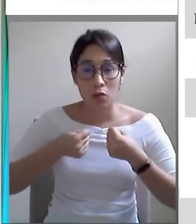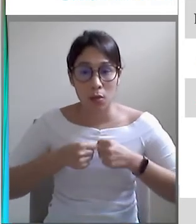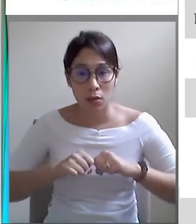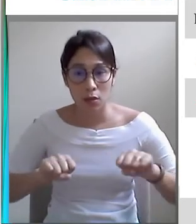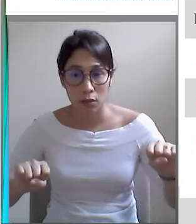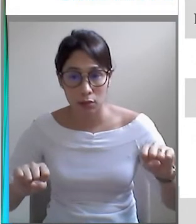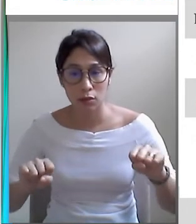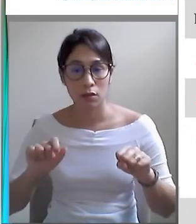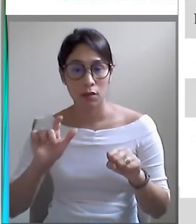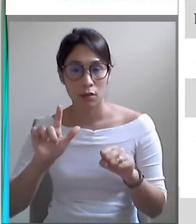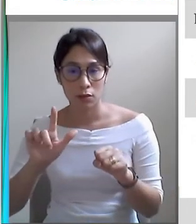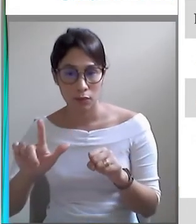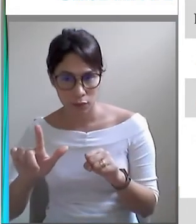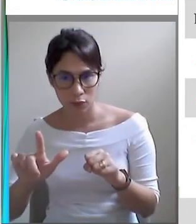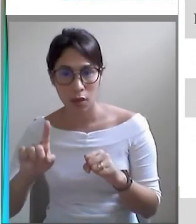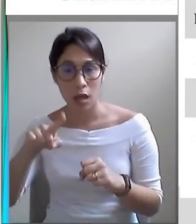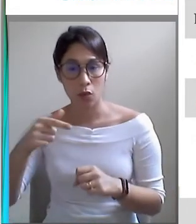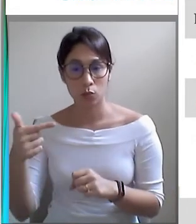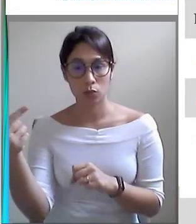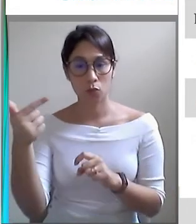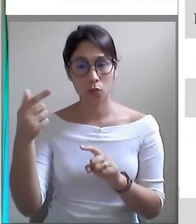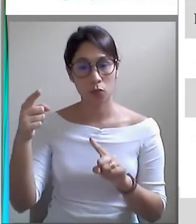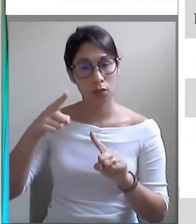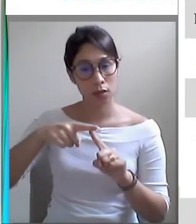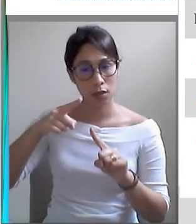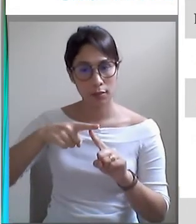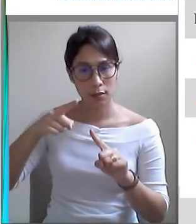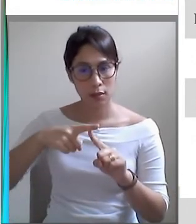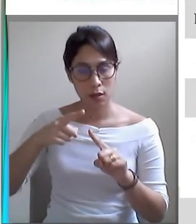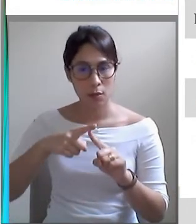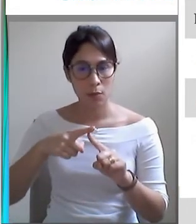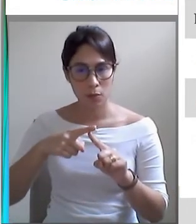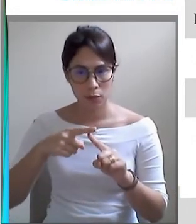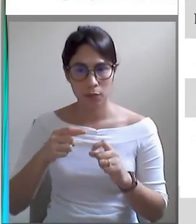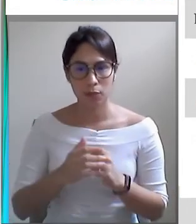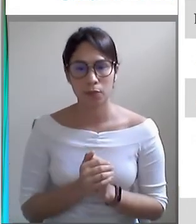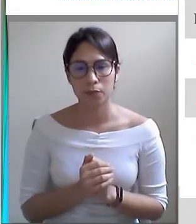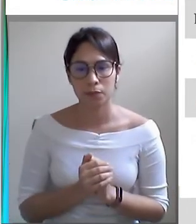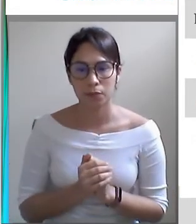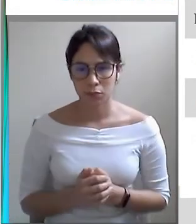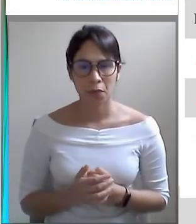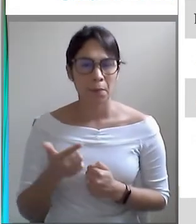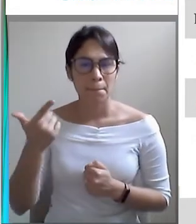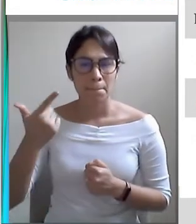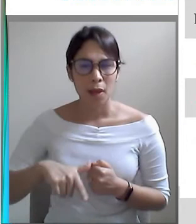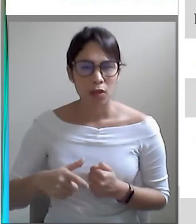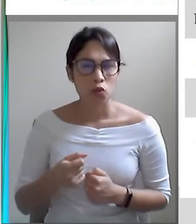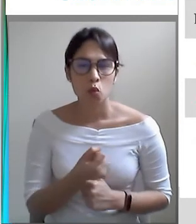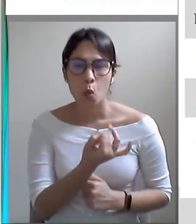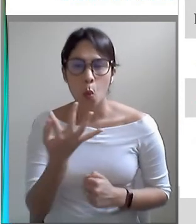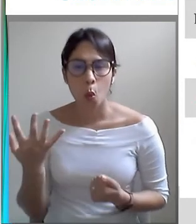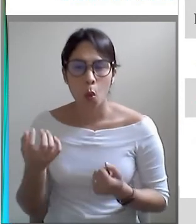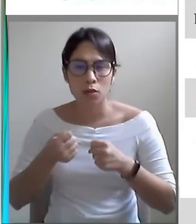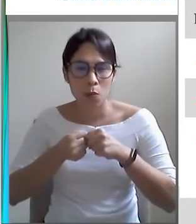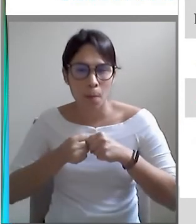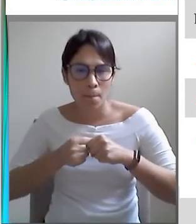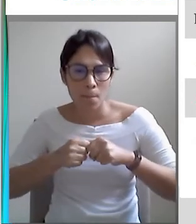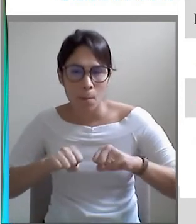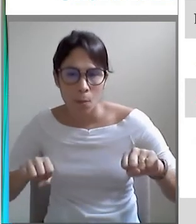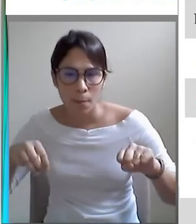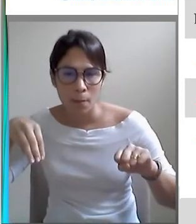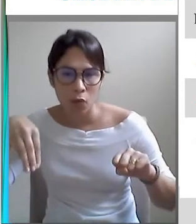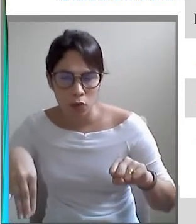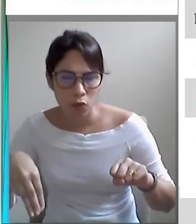Seguindo-se a avaliação dos linfócitos, que são o segundo tipo de células leucocitárias mais comuns. Os valores